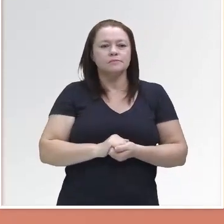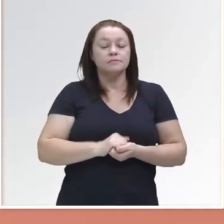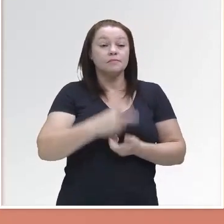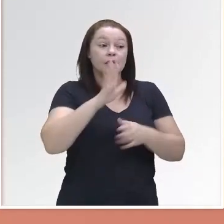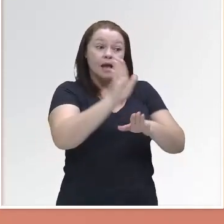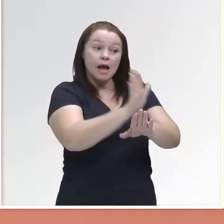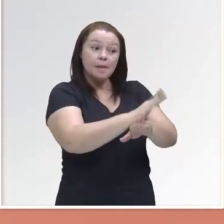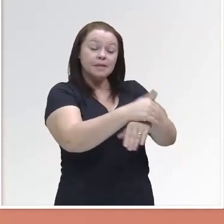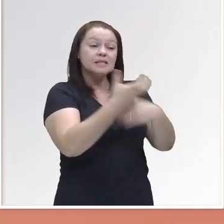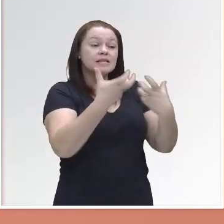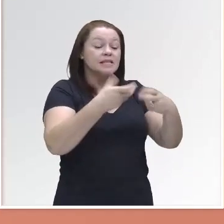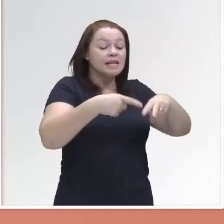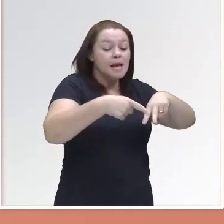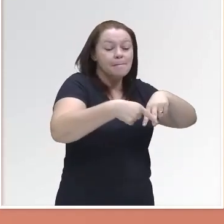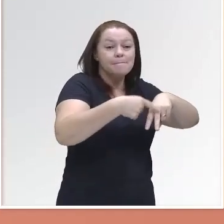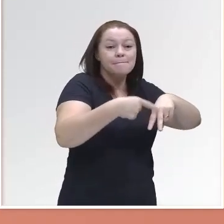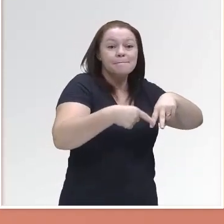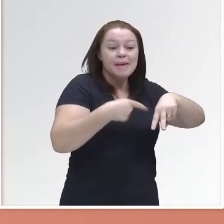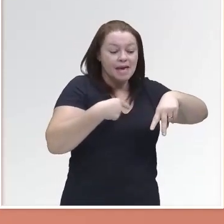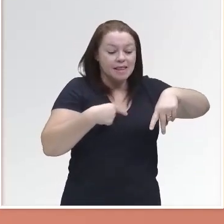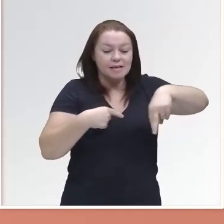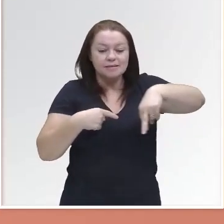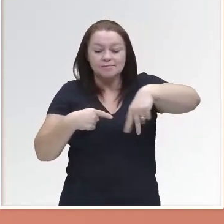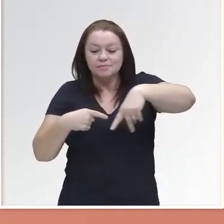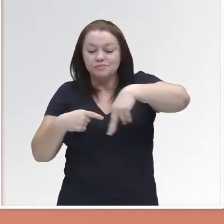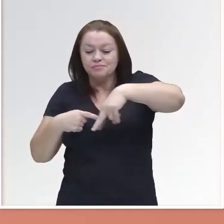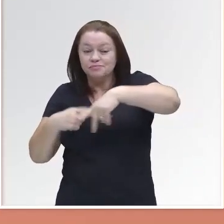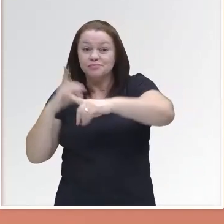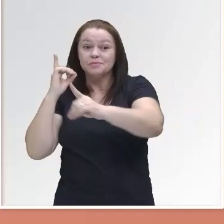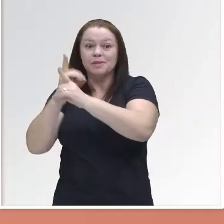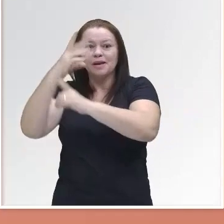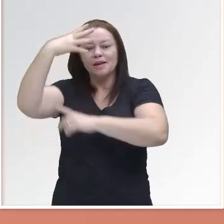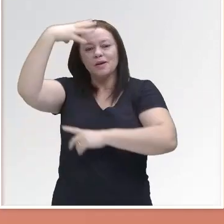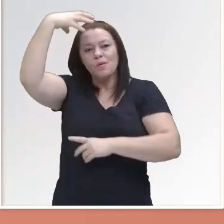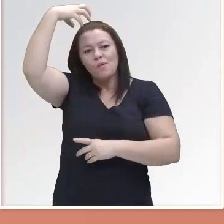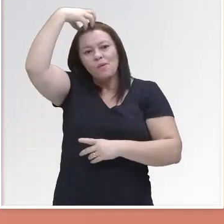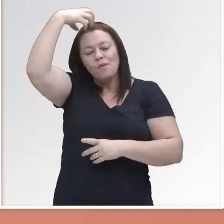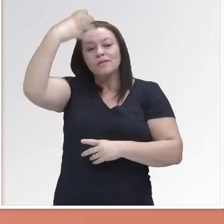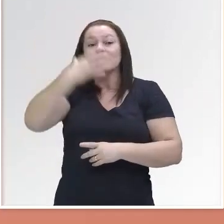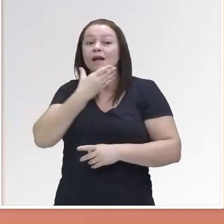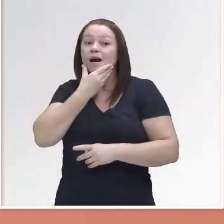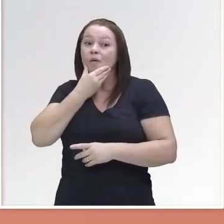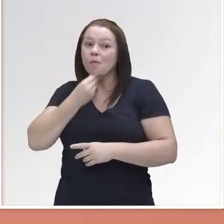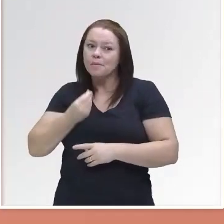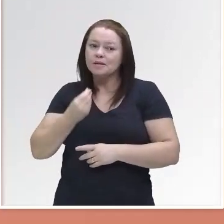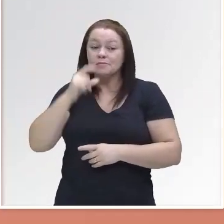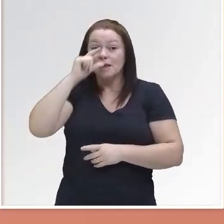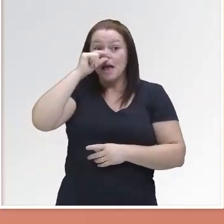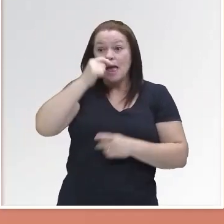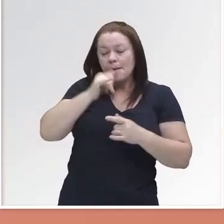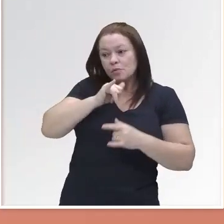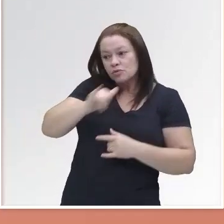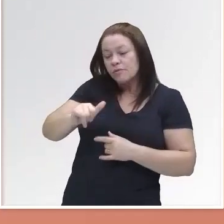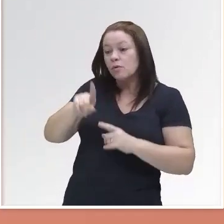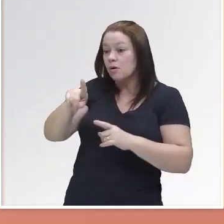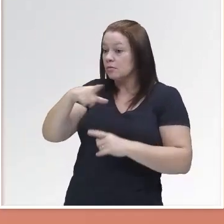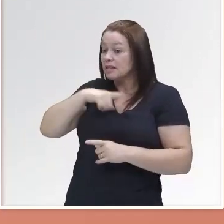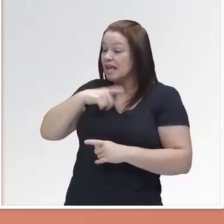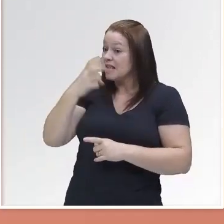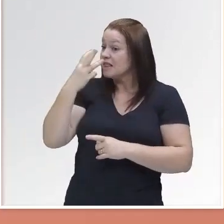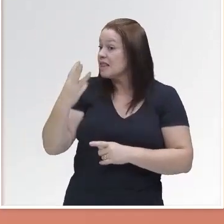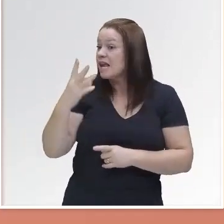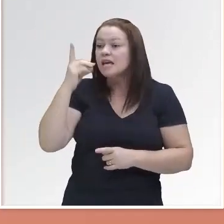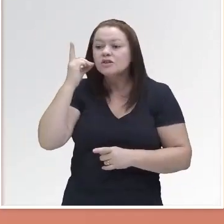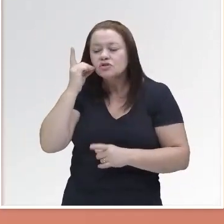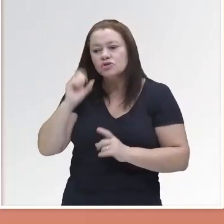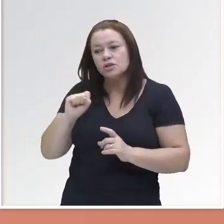príncipe. A bruxa disse-lhe: terás 3 dias para que o príncipe se apaixone por